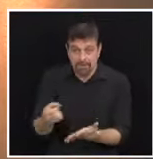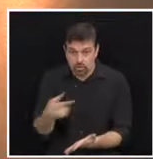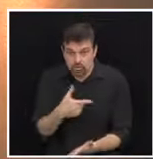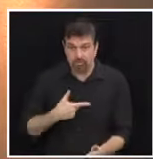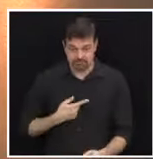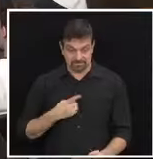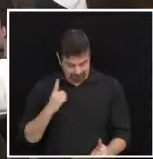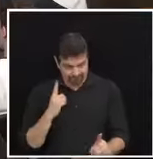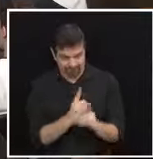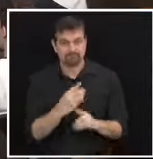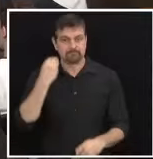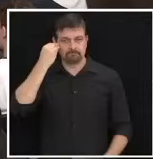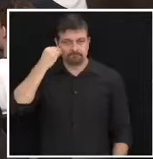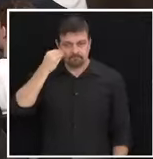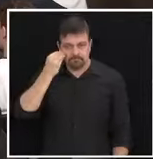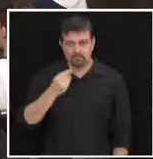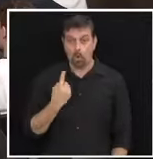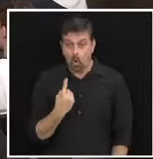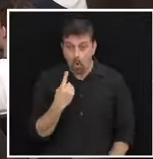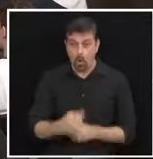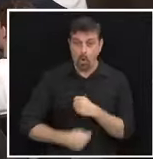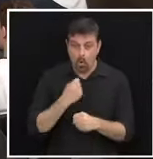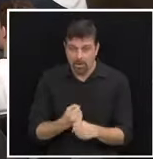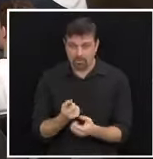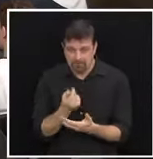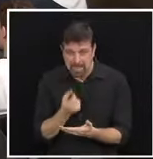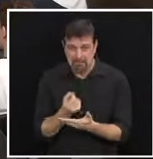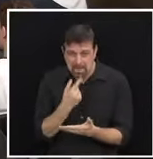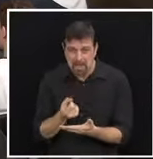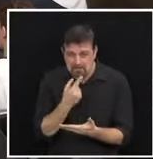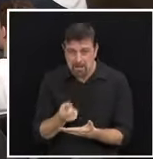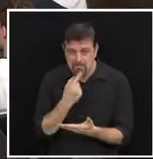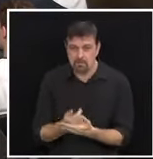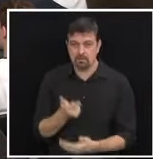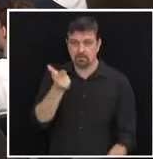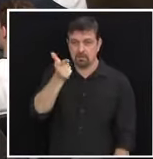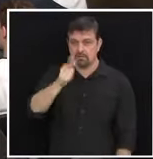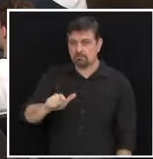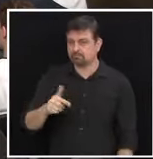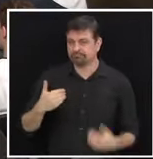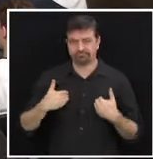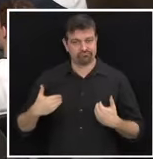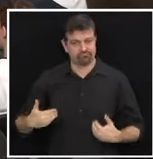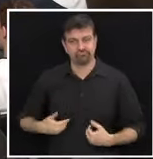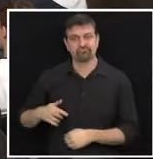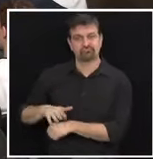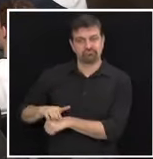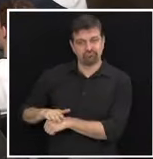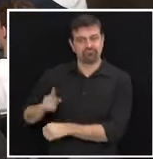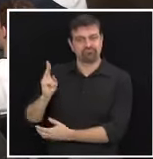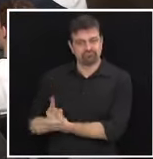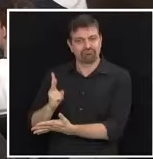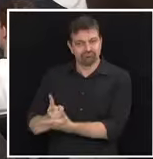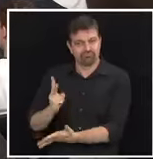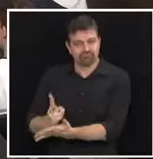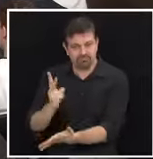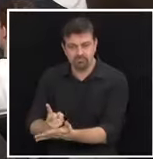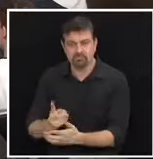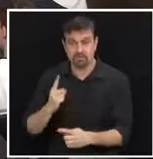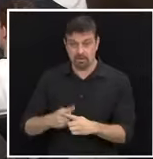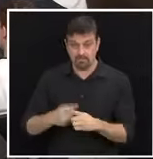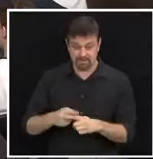novo. Mais um ano, o que ocorreu? Novamente não respondi ao tratamento, porque